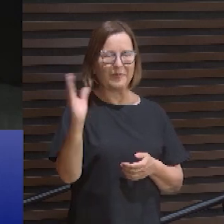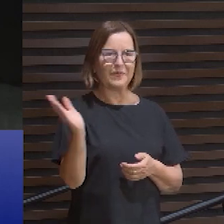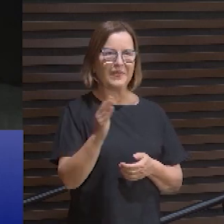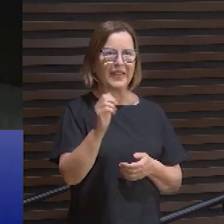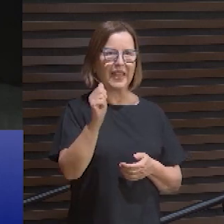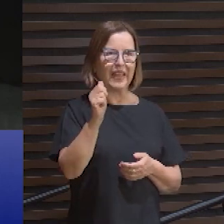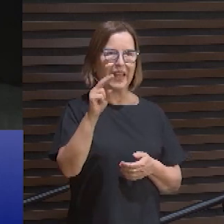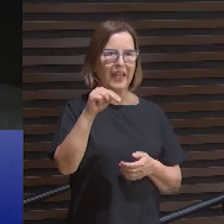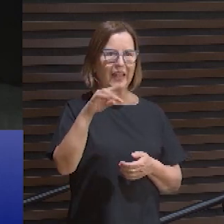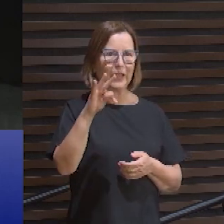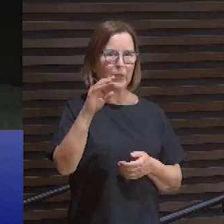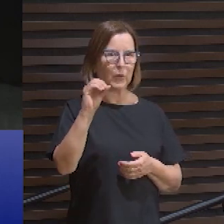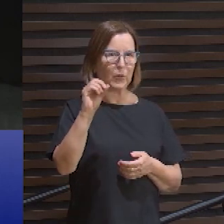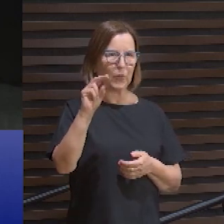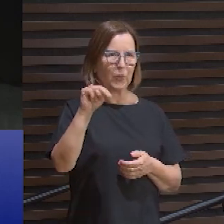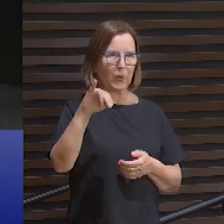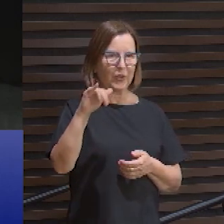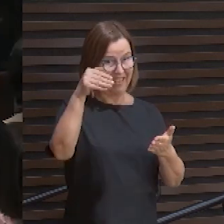Por favor.